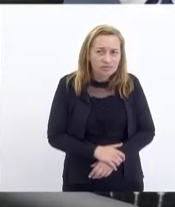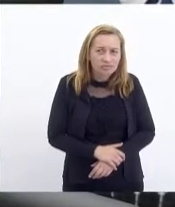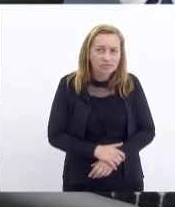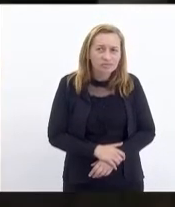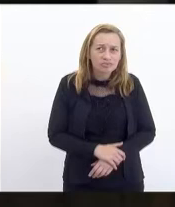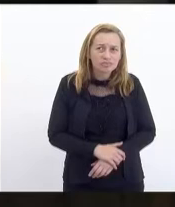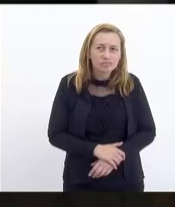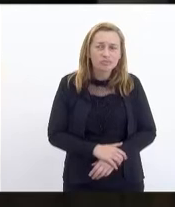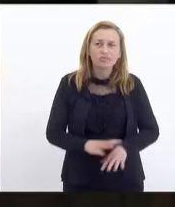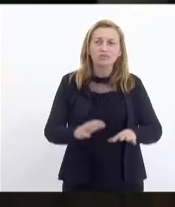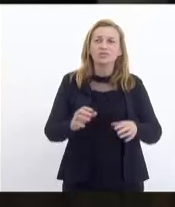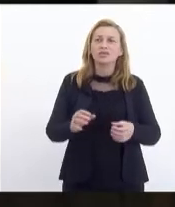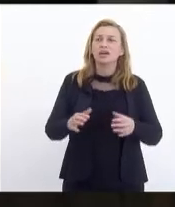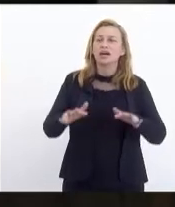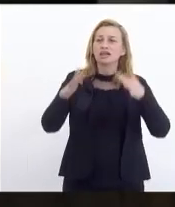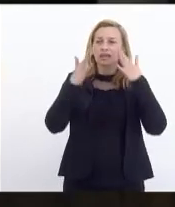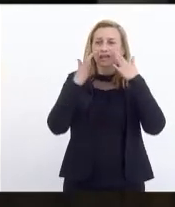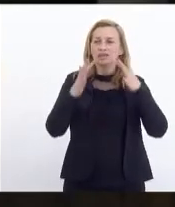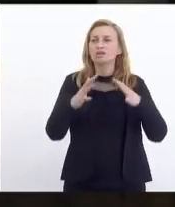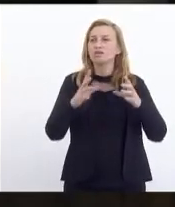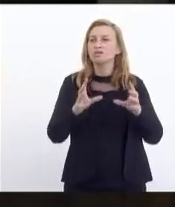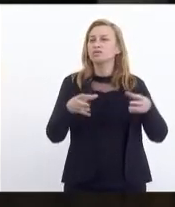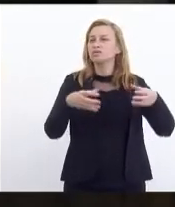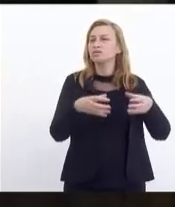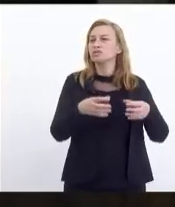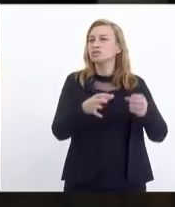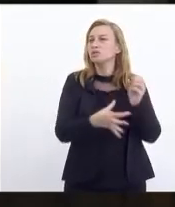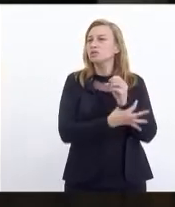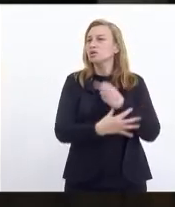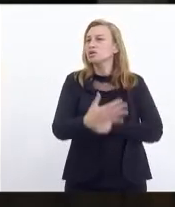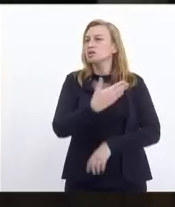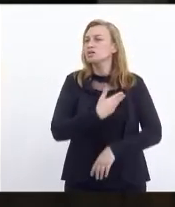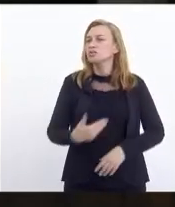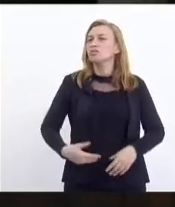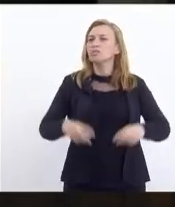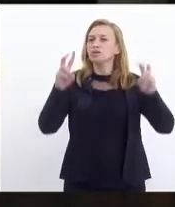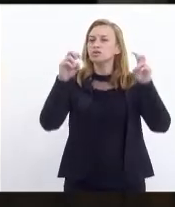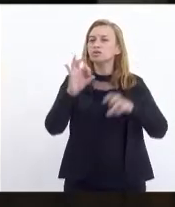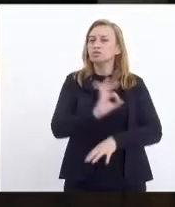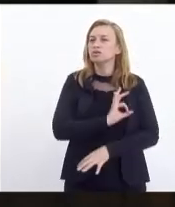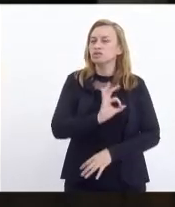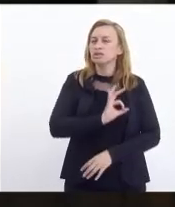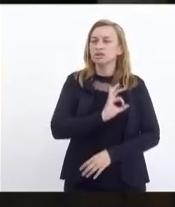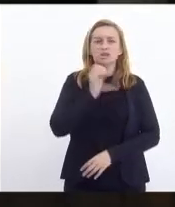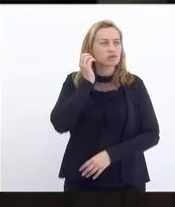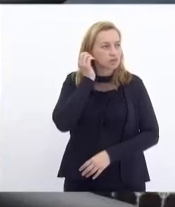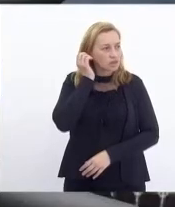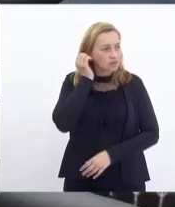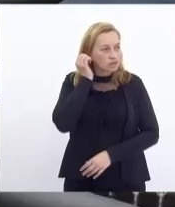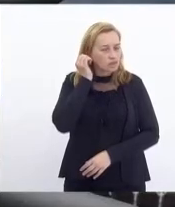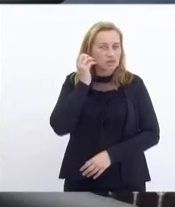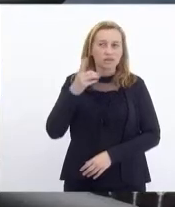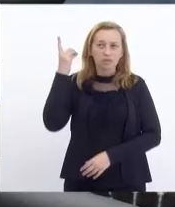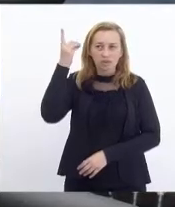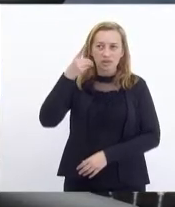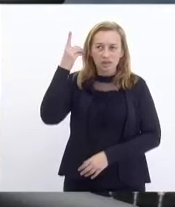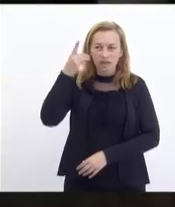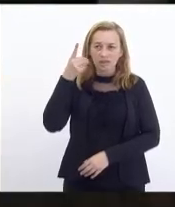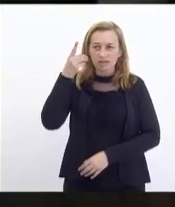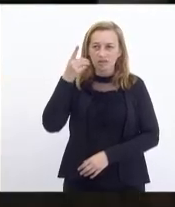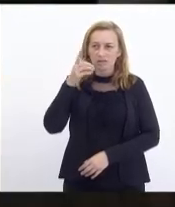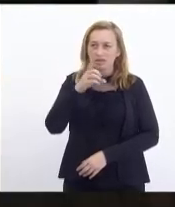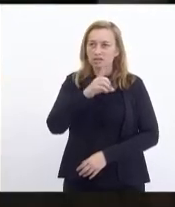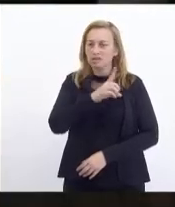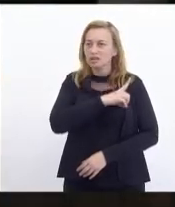Pela Comissão de Segurança Pública, Assuntos de Polícia, deputado Carlos Augusto. Deputado delegado